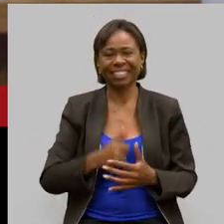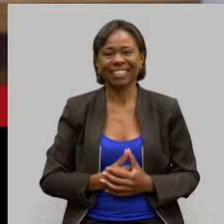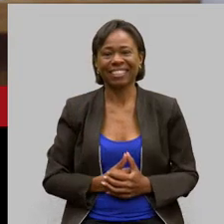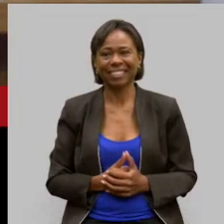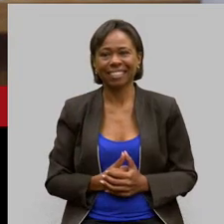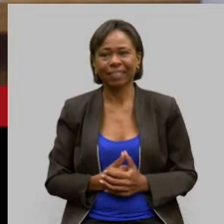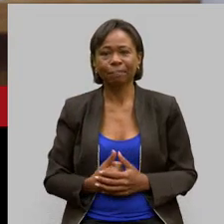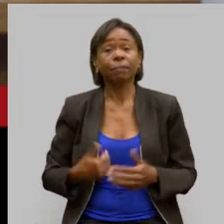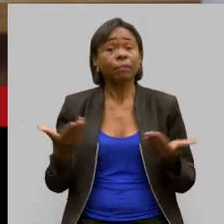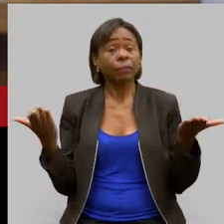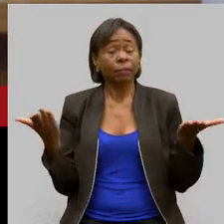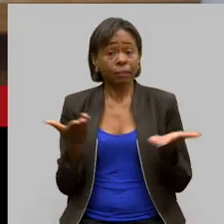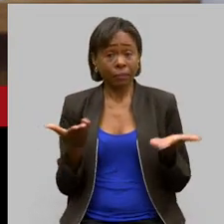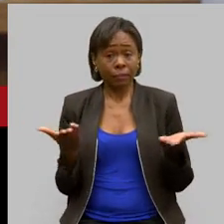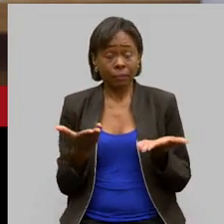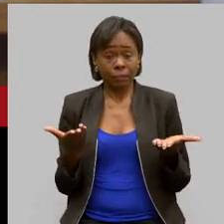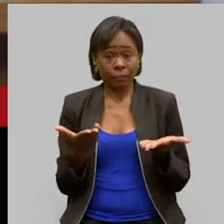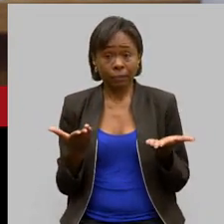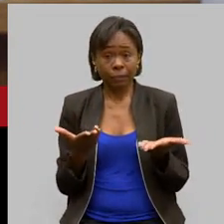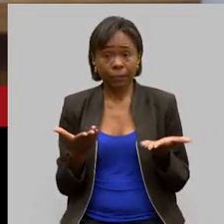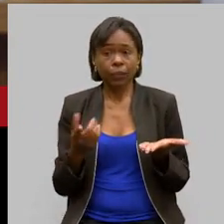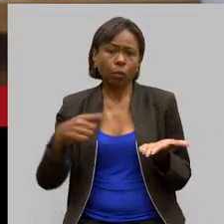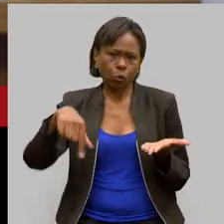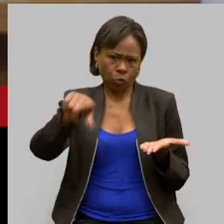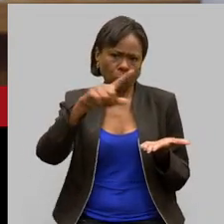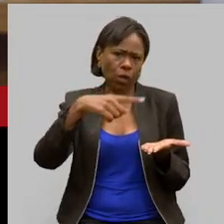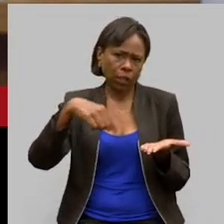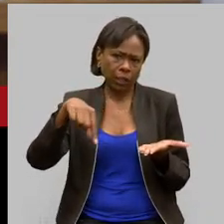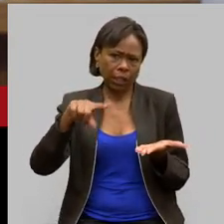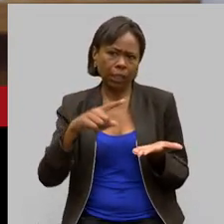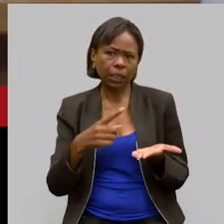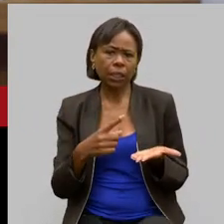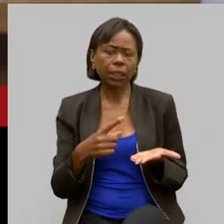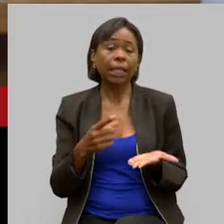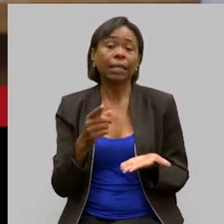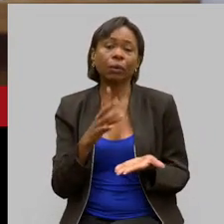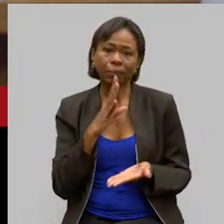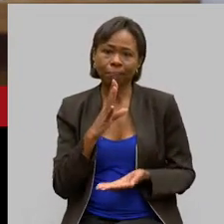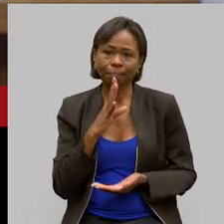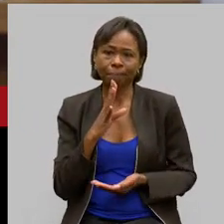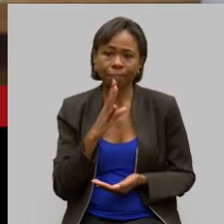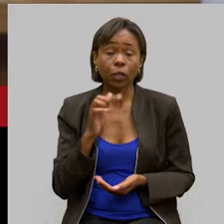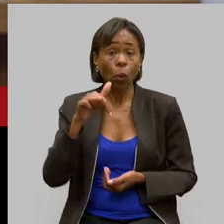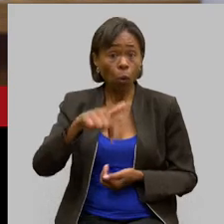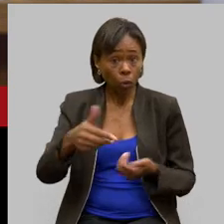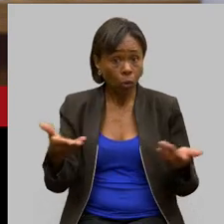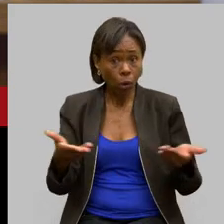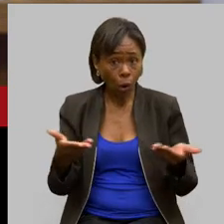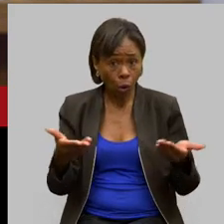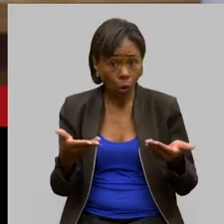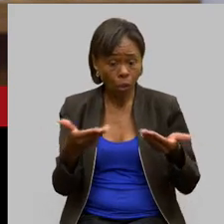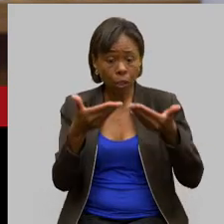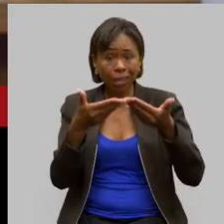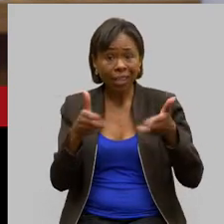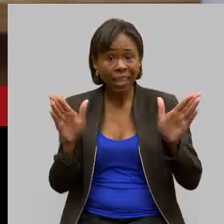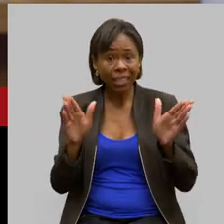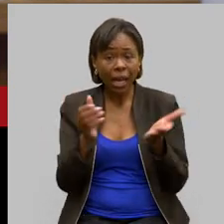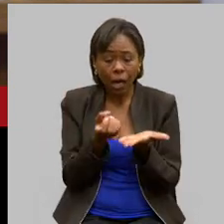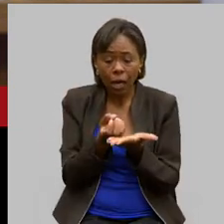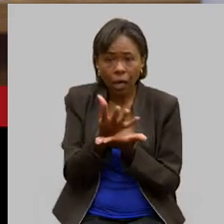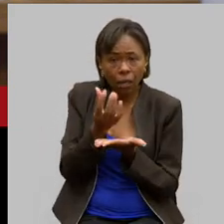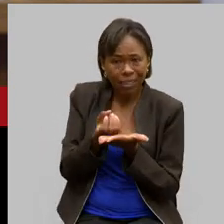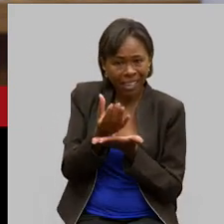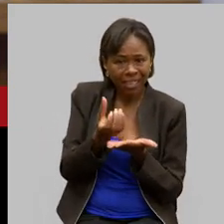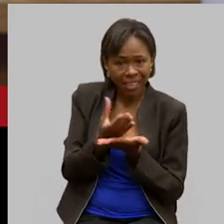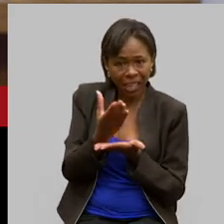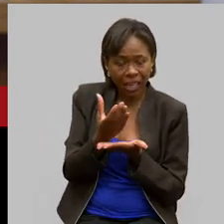hoje eh para vocês terem saberem né hoje está sendo lançado a cartilha uma cartilha